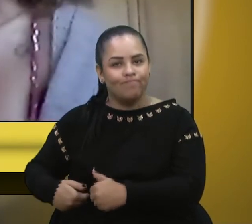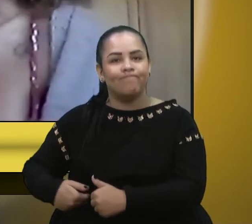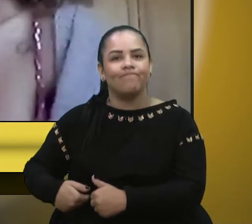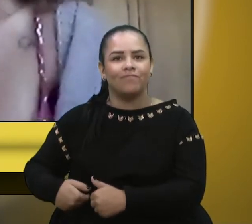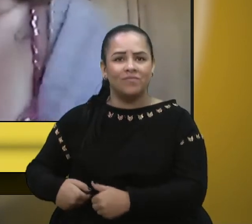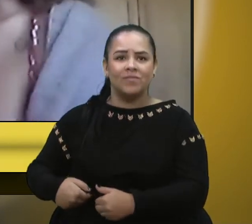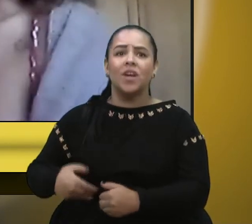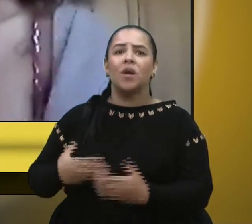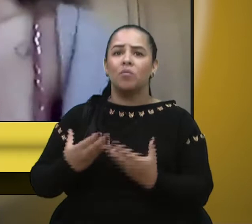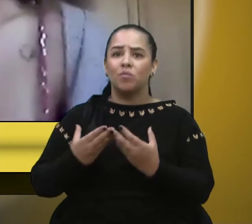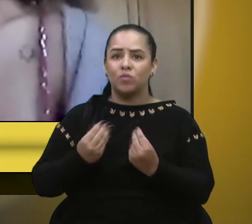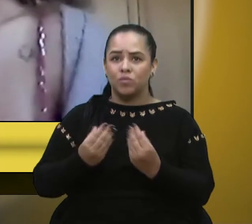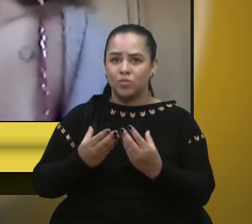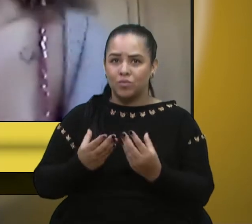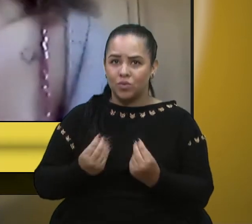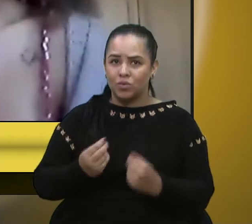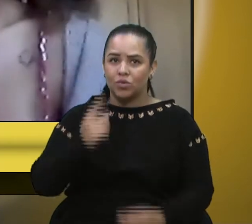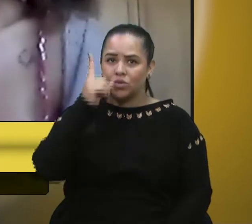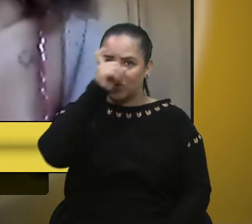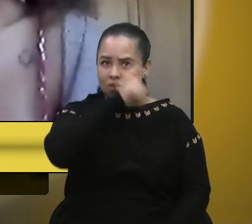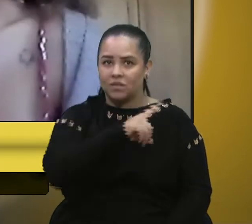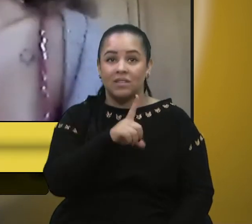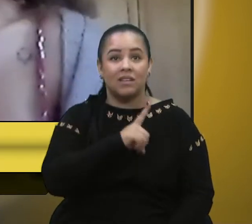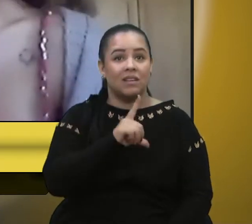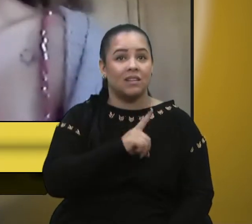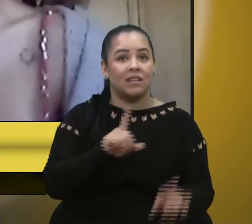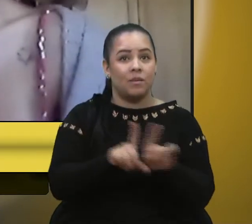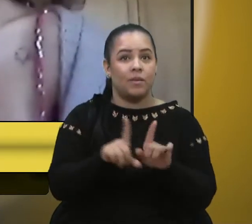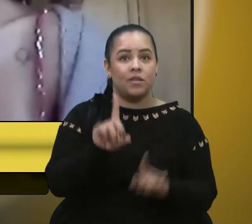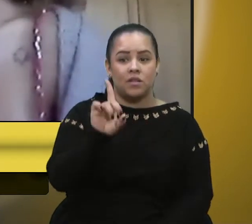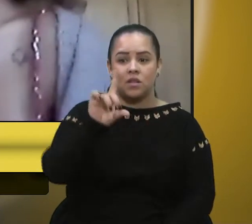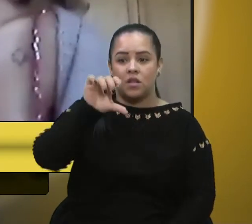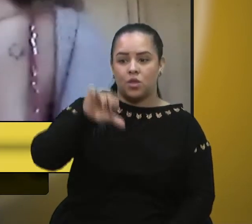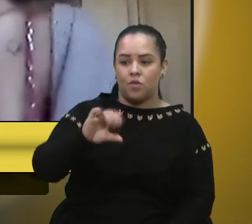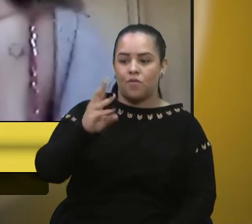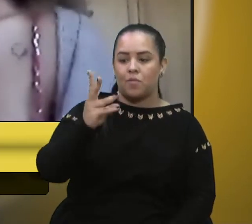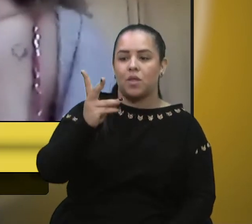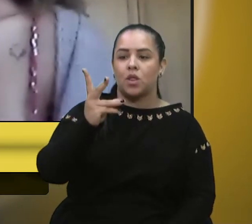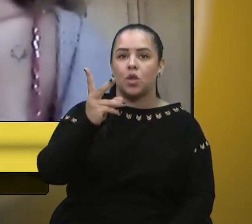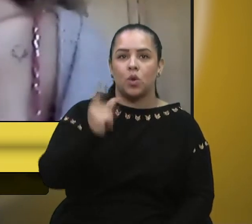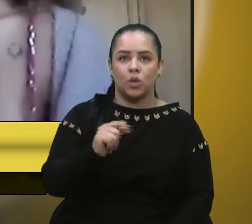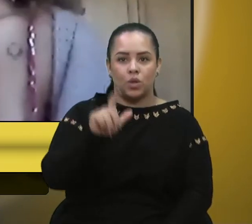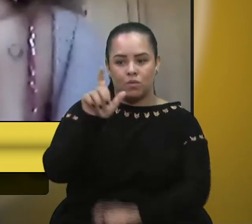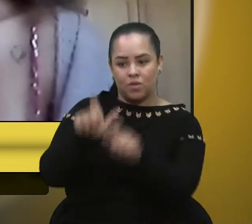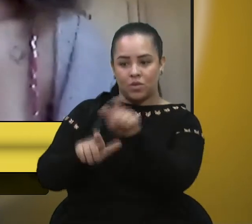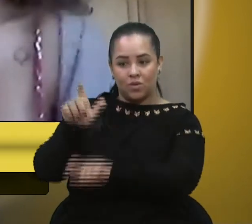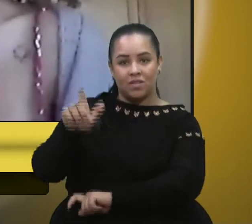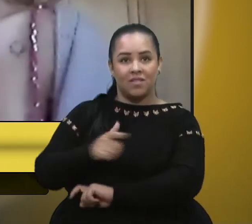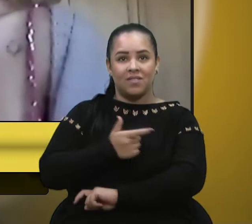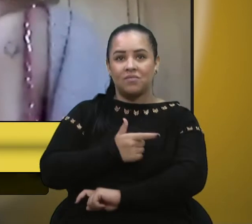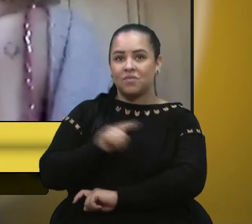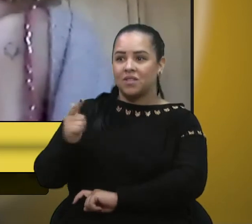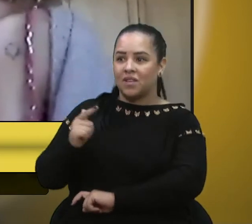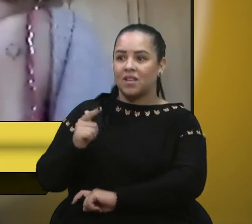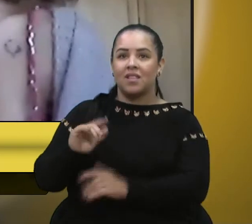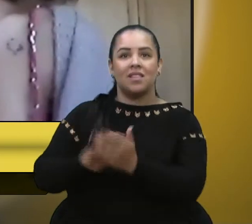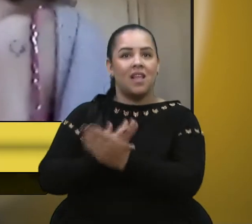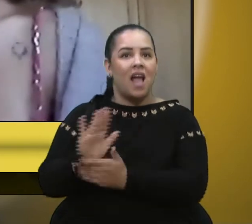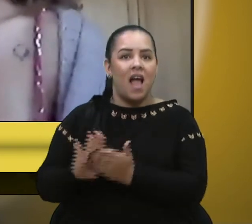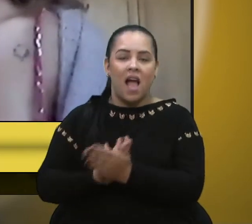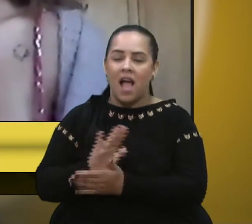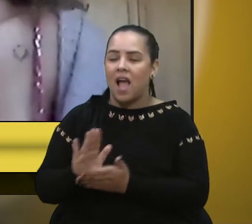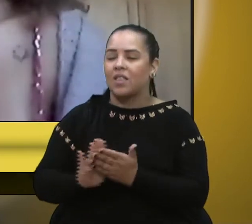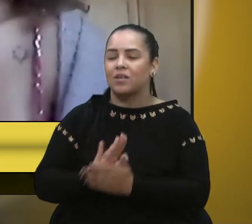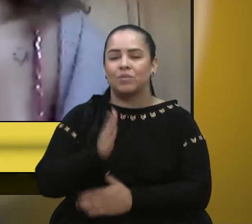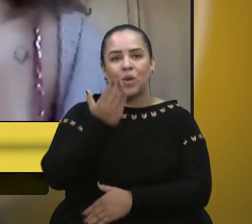significativo. Nós também temos 19 milhões de pessoas que não têm sequer um prato de comida. Elas